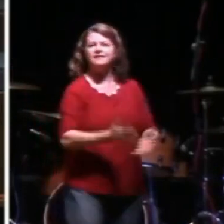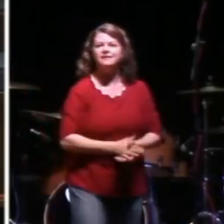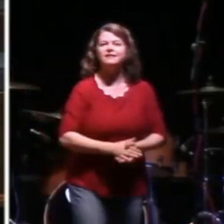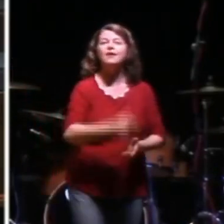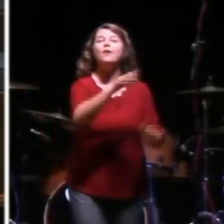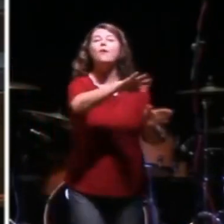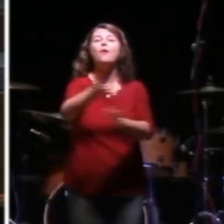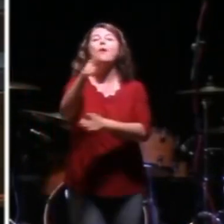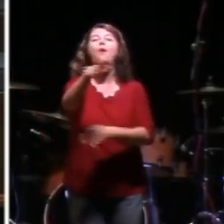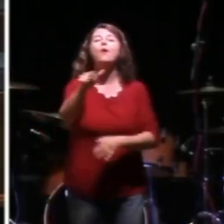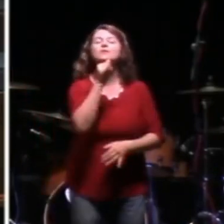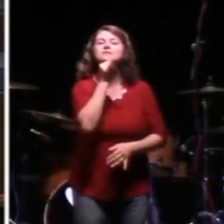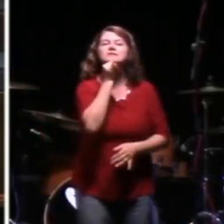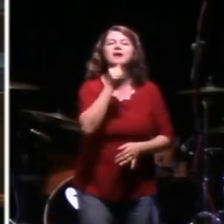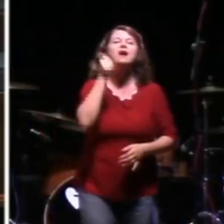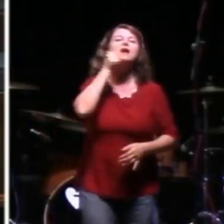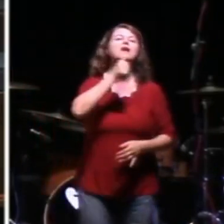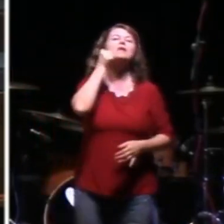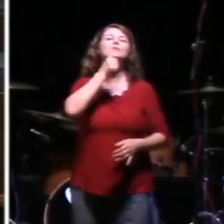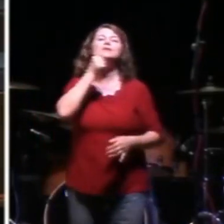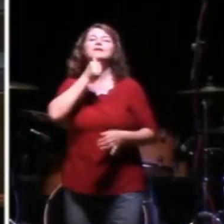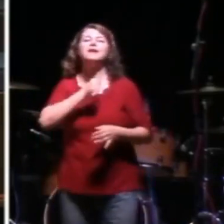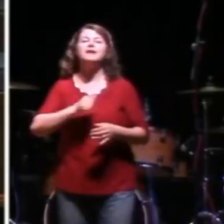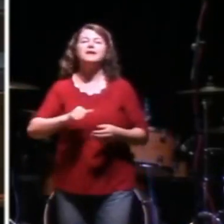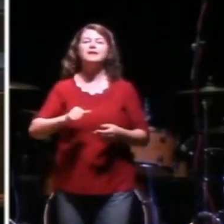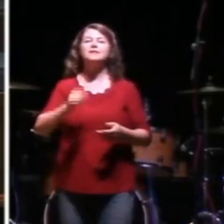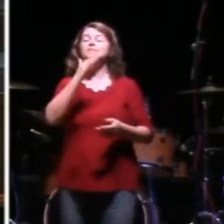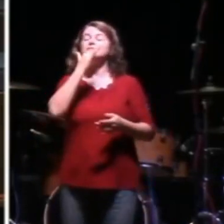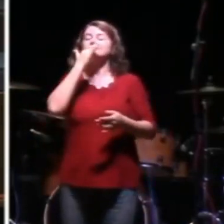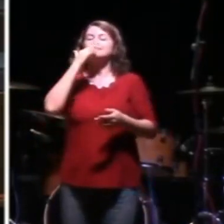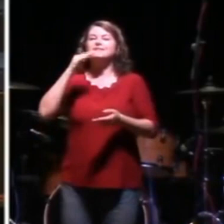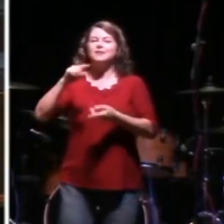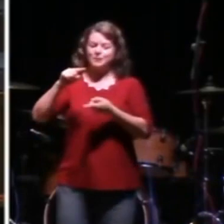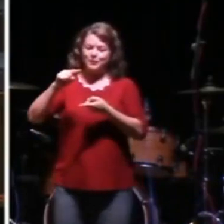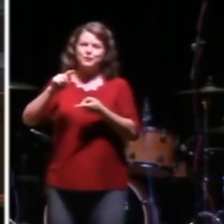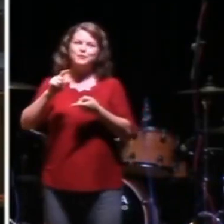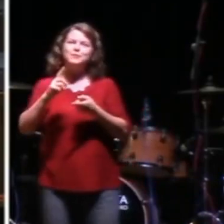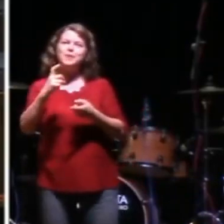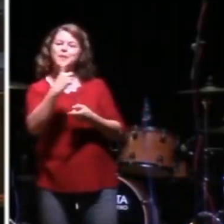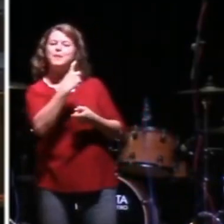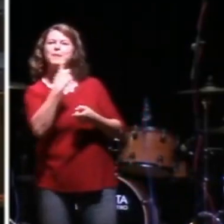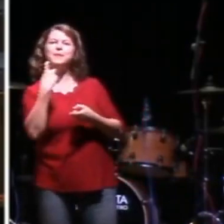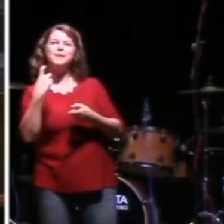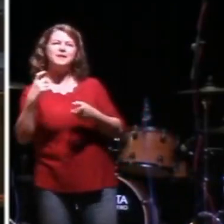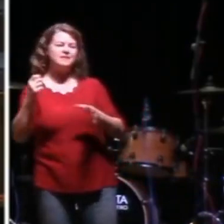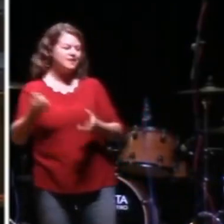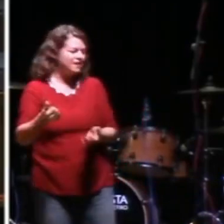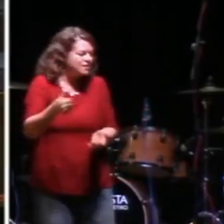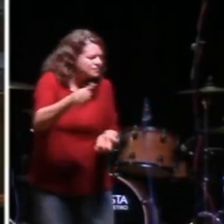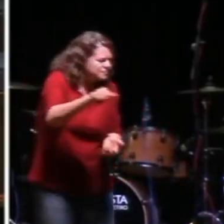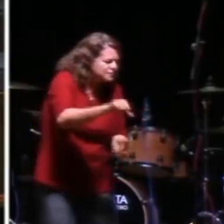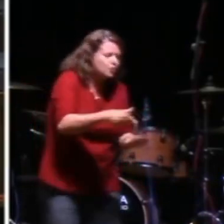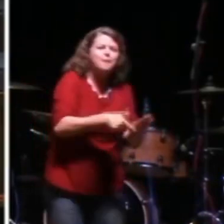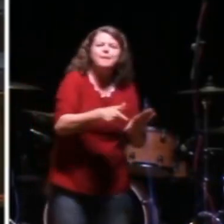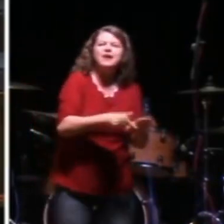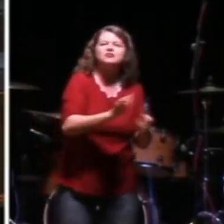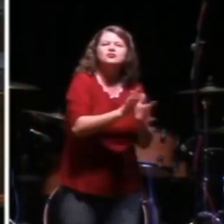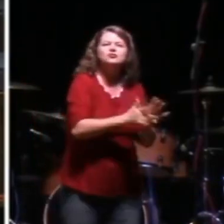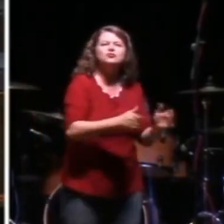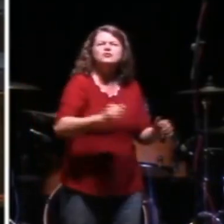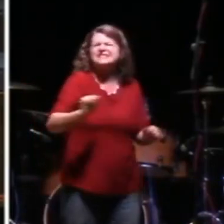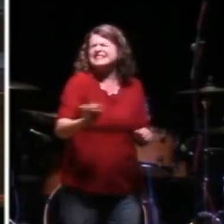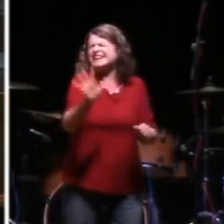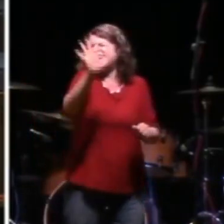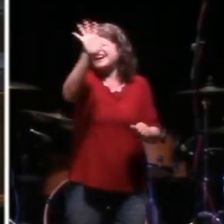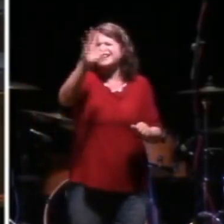caríssimo jesus diz aonde quer que o evangelho do reino será pregado o que ela fez desse domingo de páscoa inclusive lá no brasil